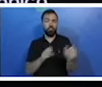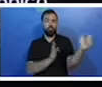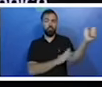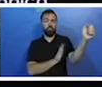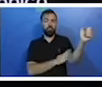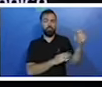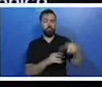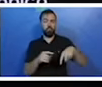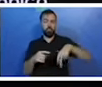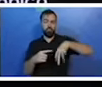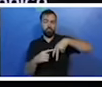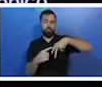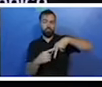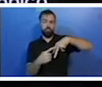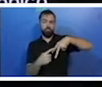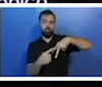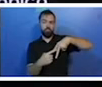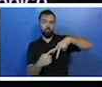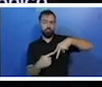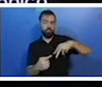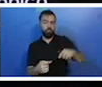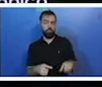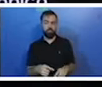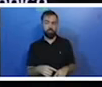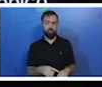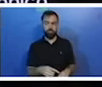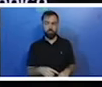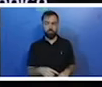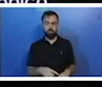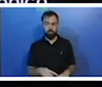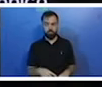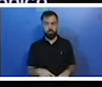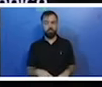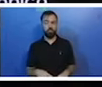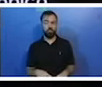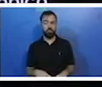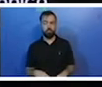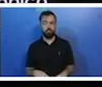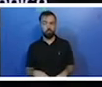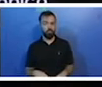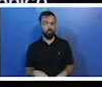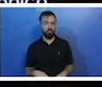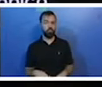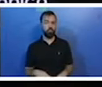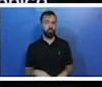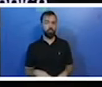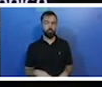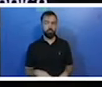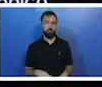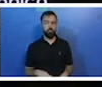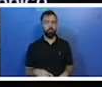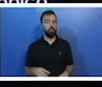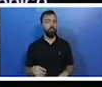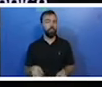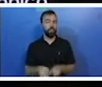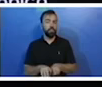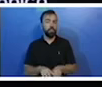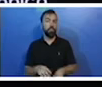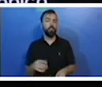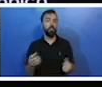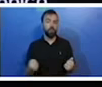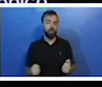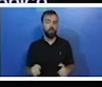pernas. Além do ciclismo competitivo, há a possibilidade da prática do ciclismo estático, usando as